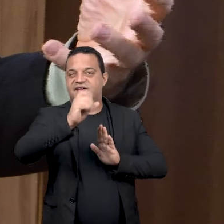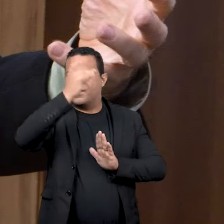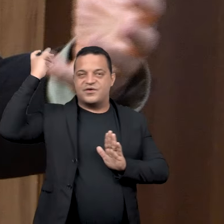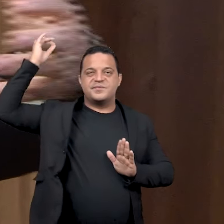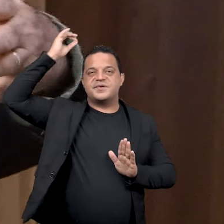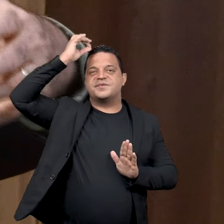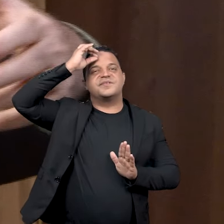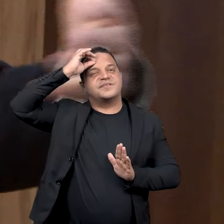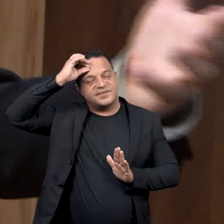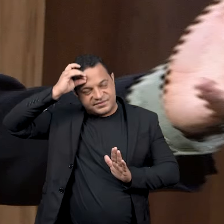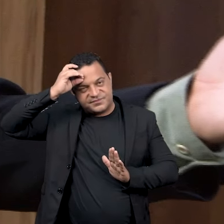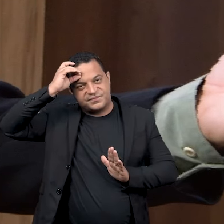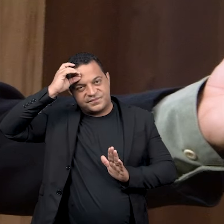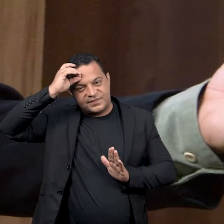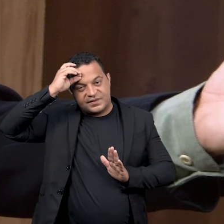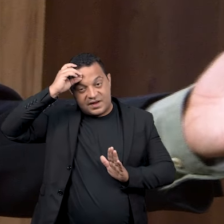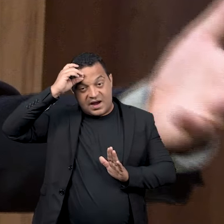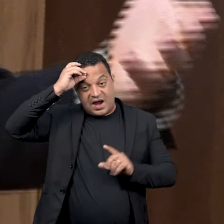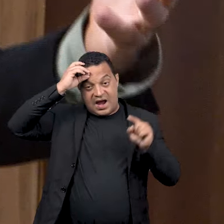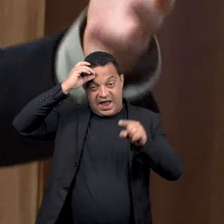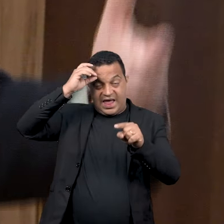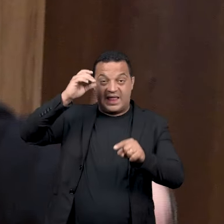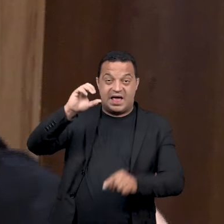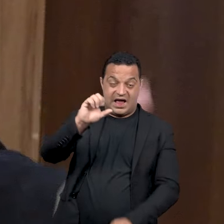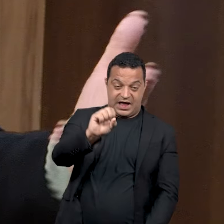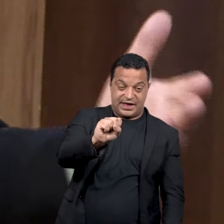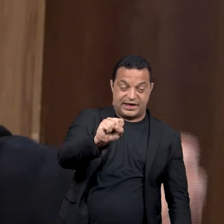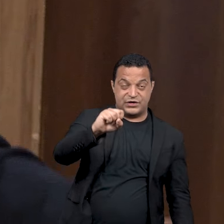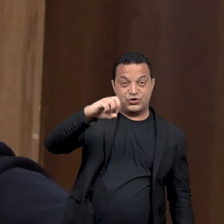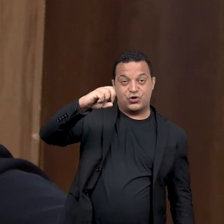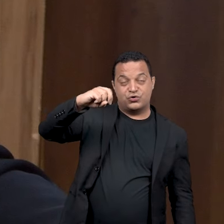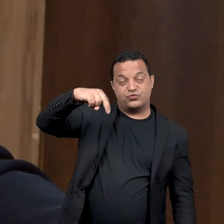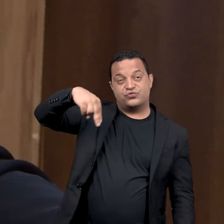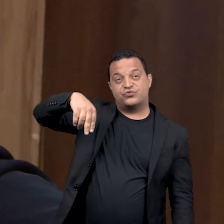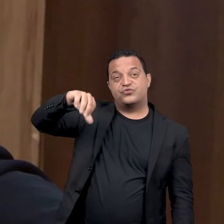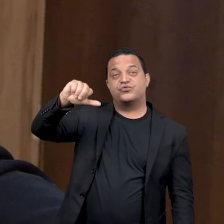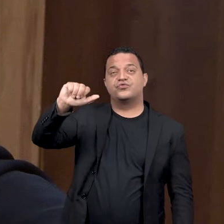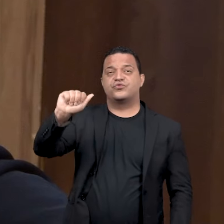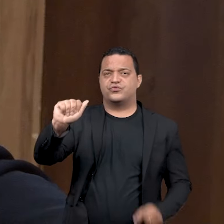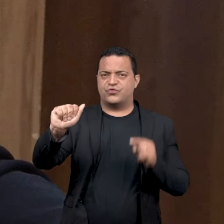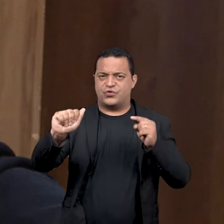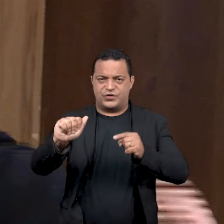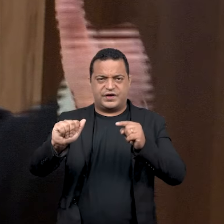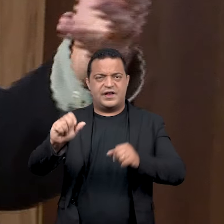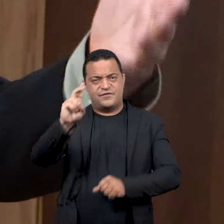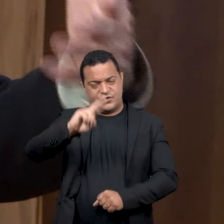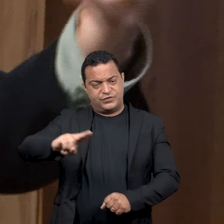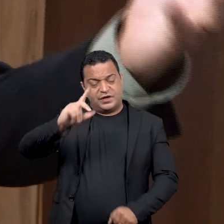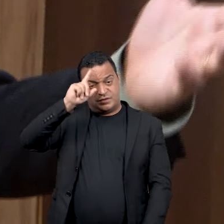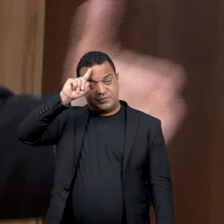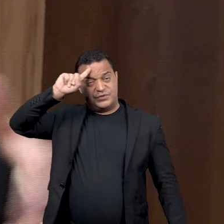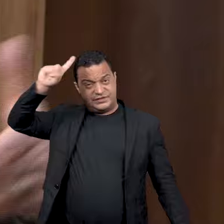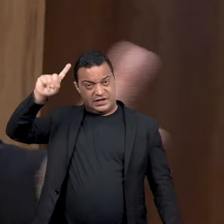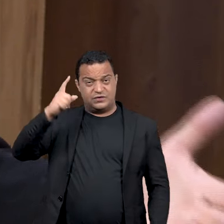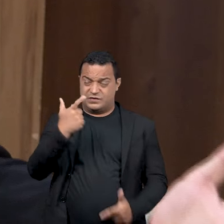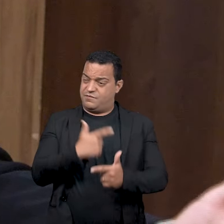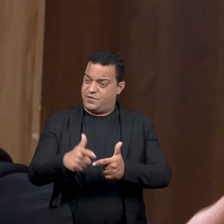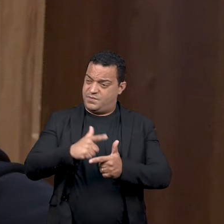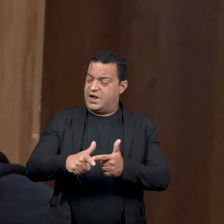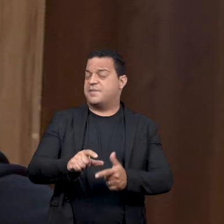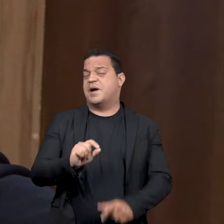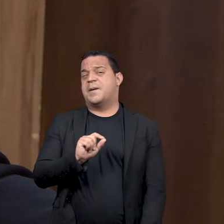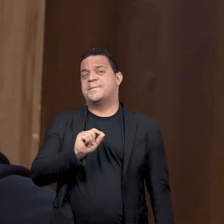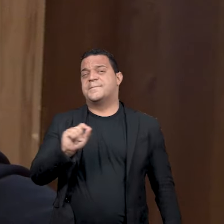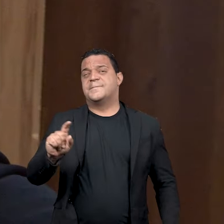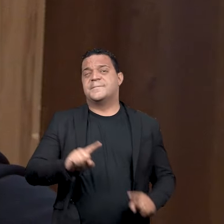encheu de todo conhecimento e sabedoria. É uma irmã que realmente viveu vitórias, embates, provas, como todo servo